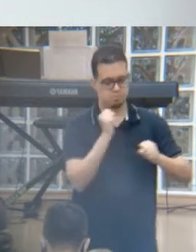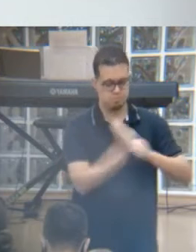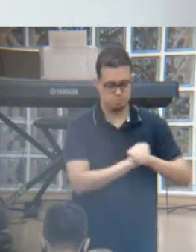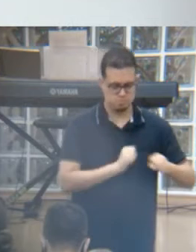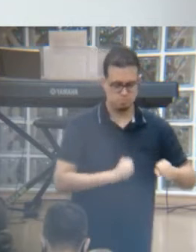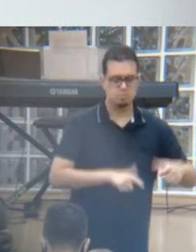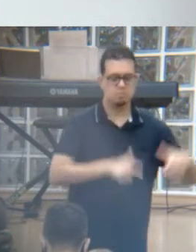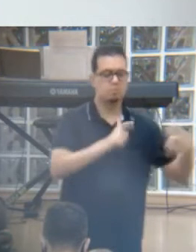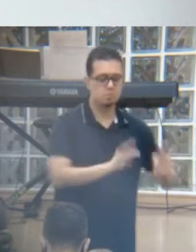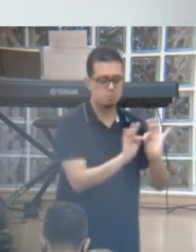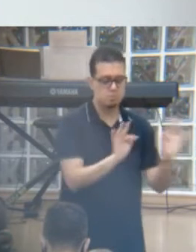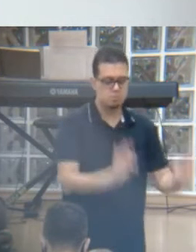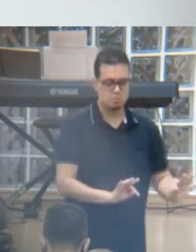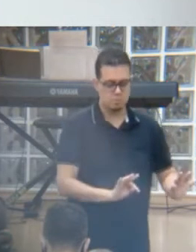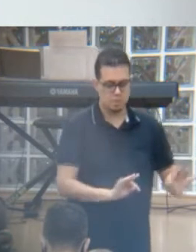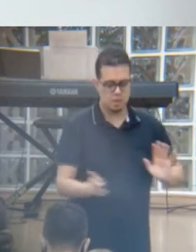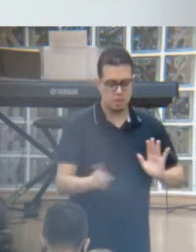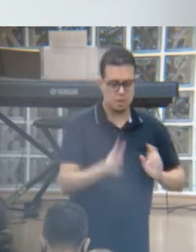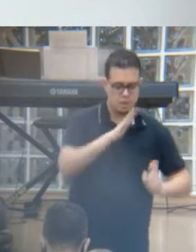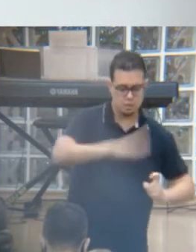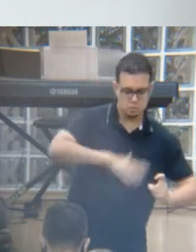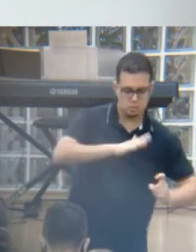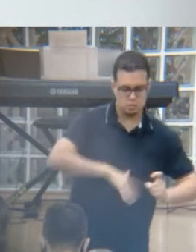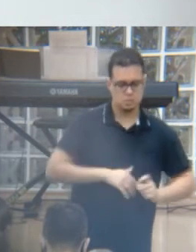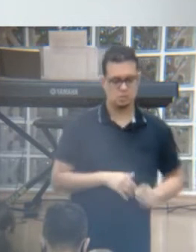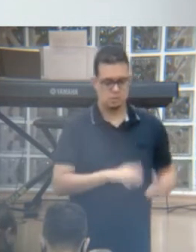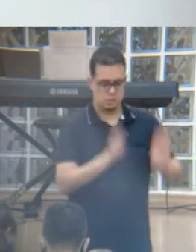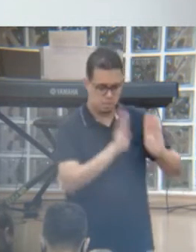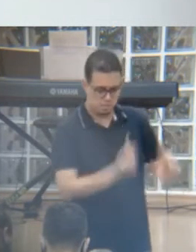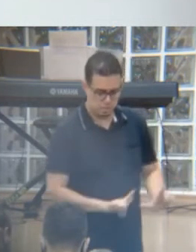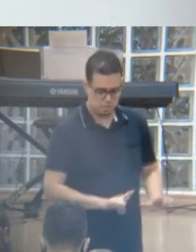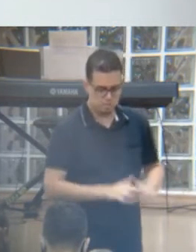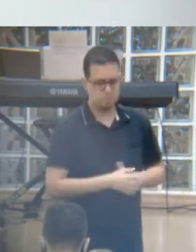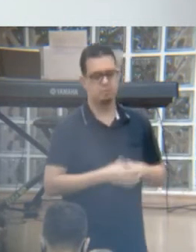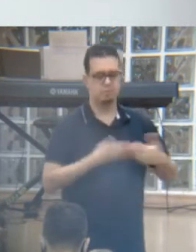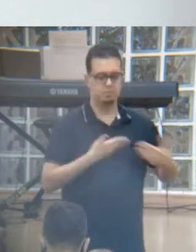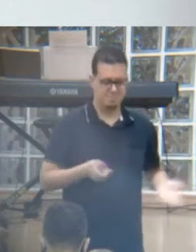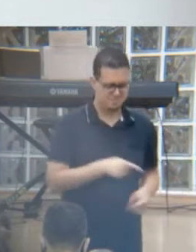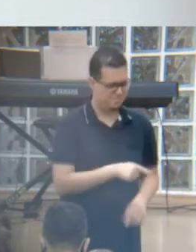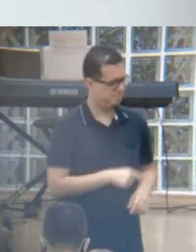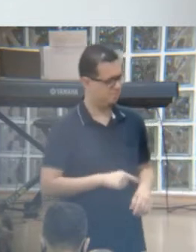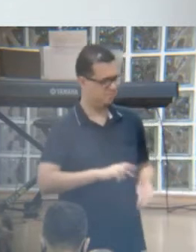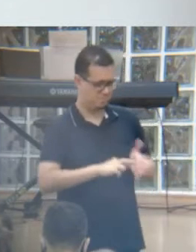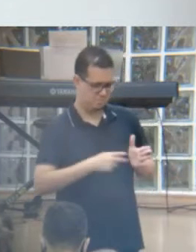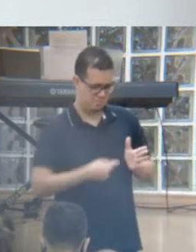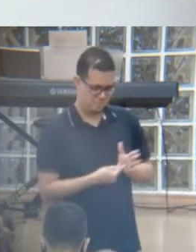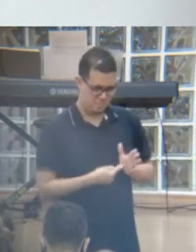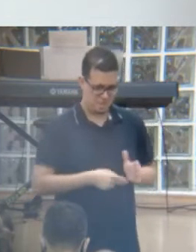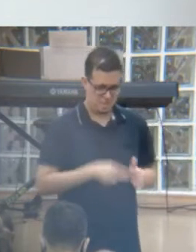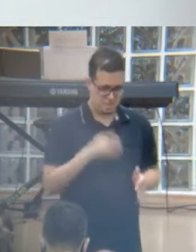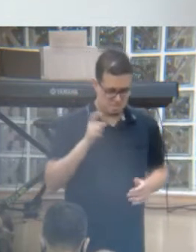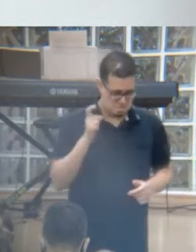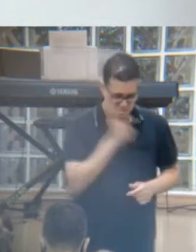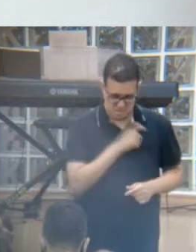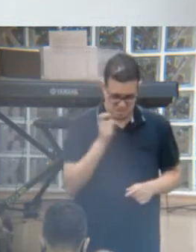pecado. Baal, por sua vez, era esse falso deus dos fenícios. O pai dele, o pai de